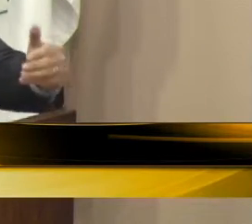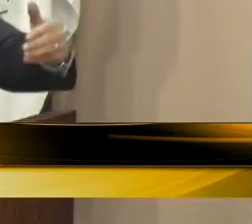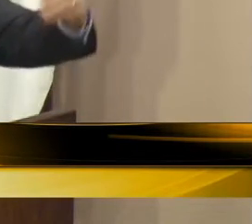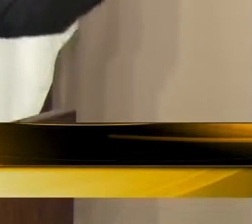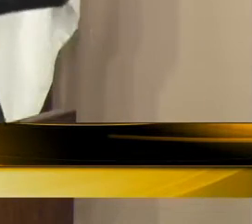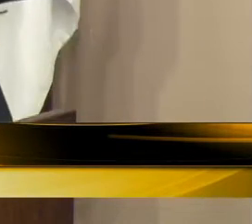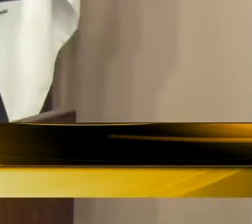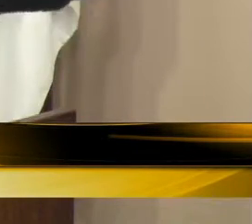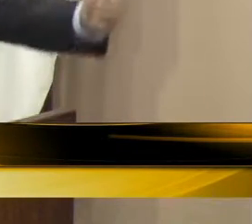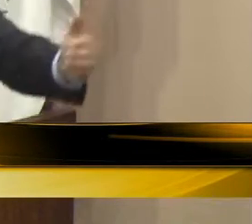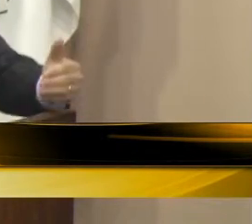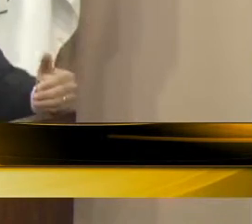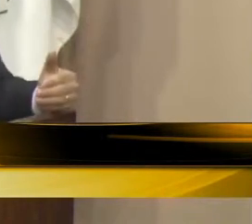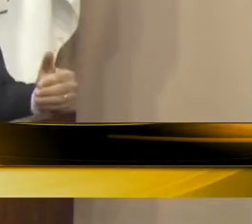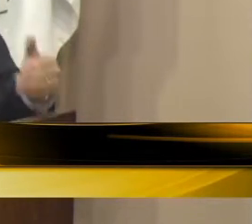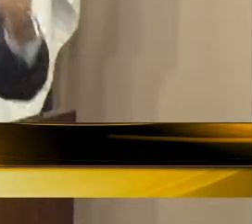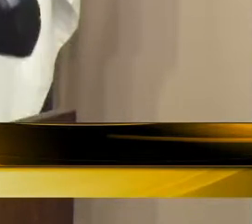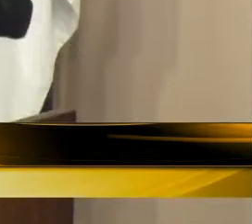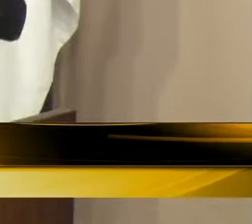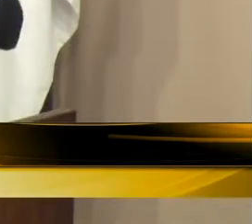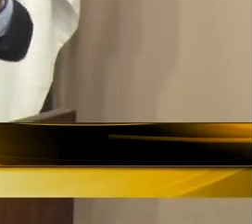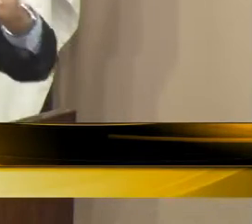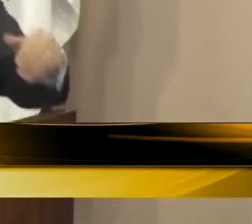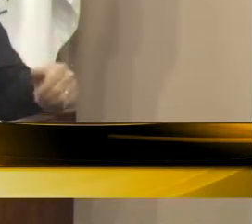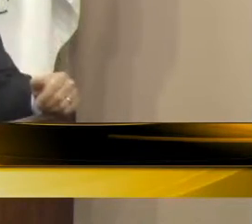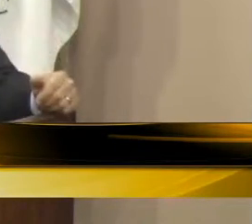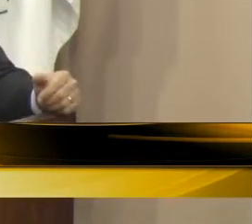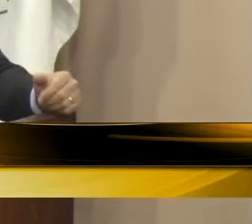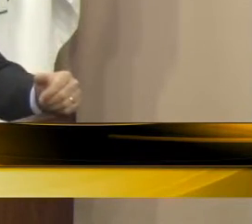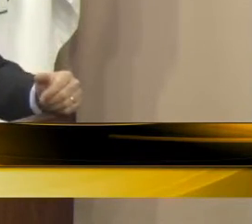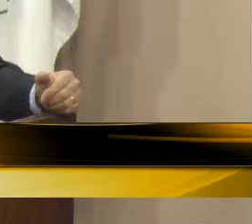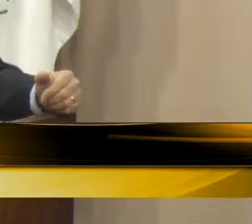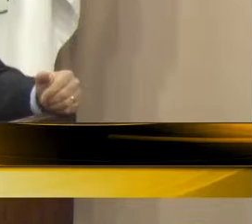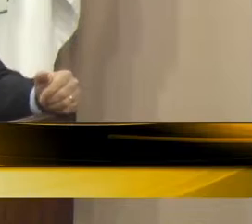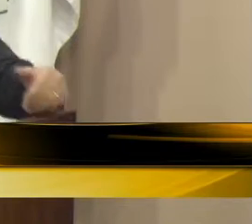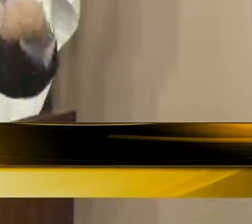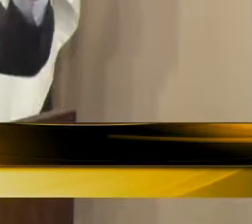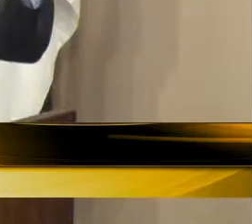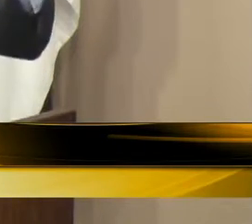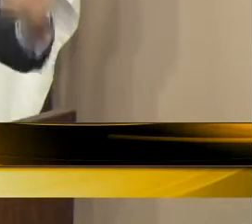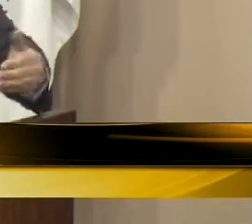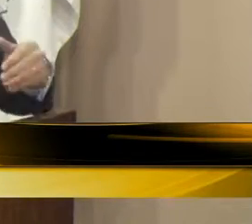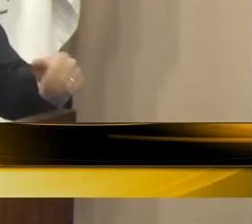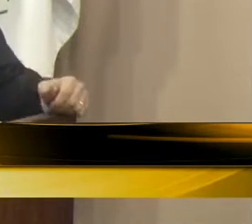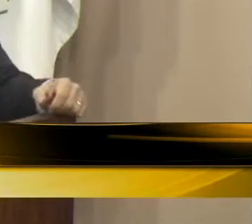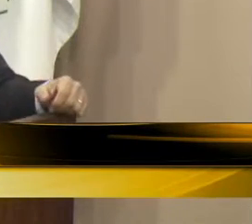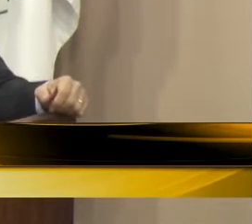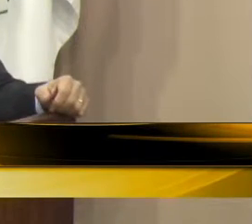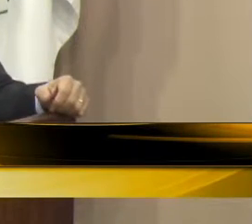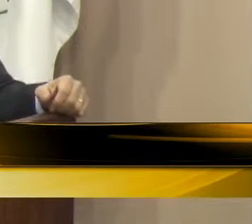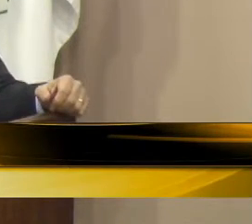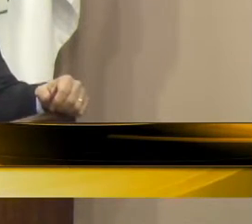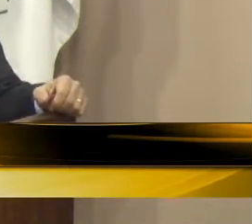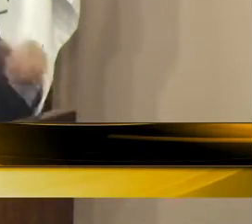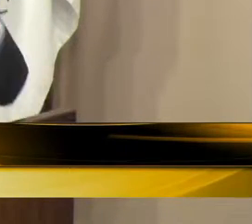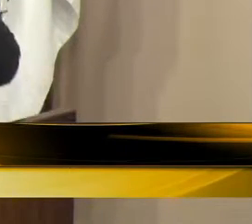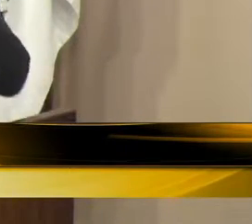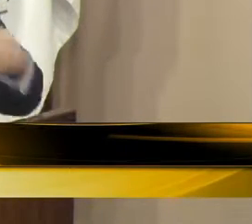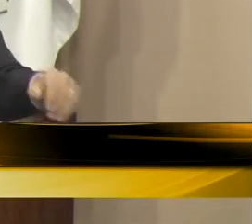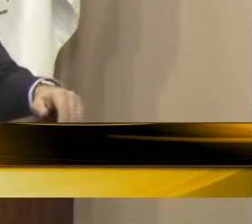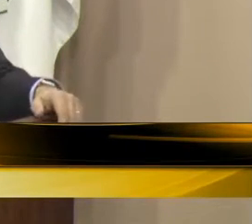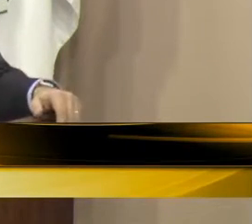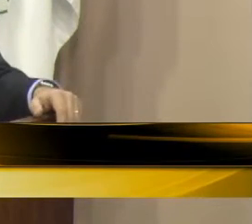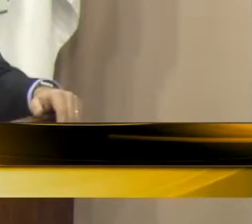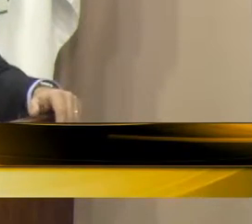nada menos que o vereador Eloy, o vereador Adiló de Domênico, que também foi gestor de órgãos e instituições do município, e o